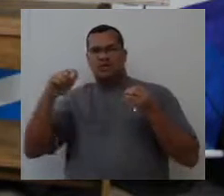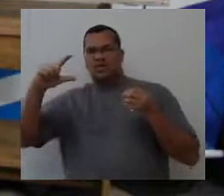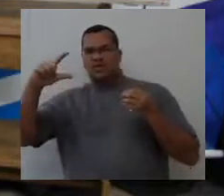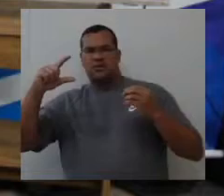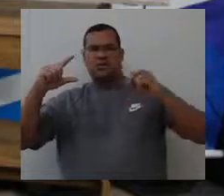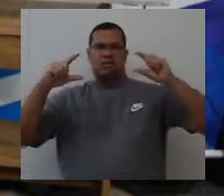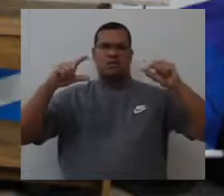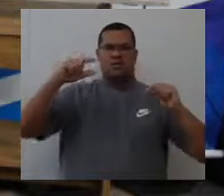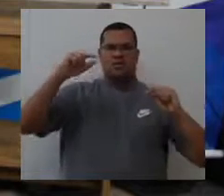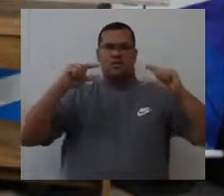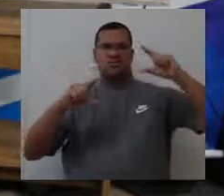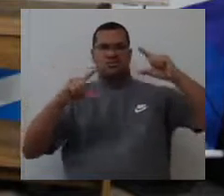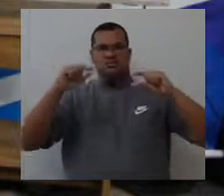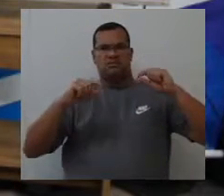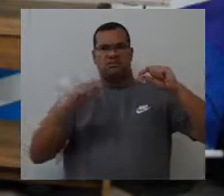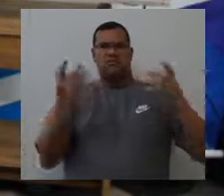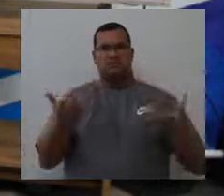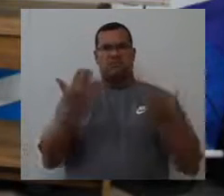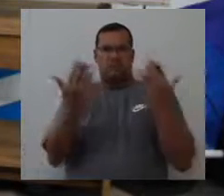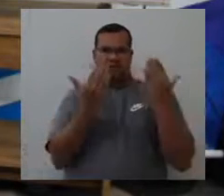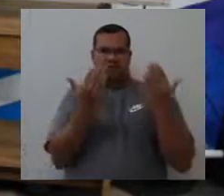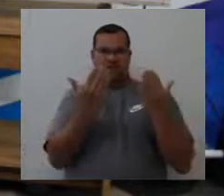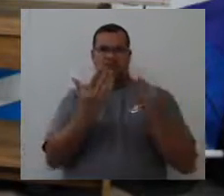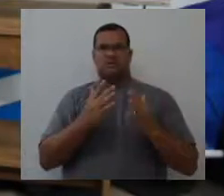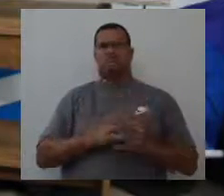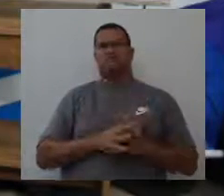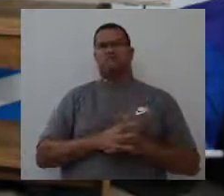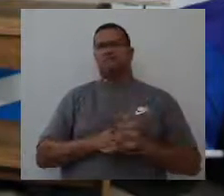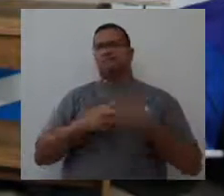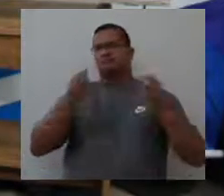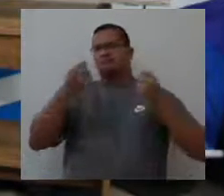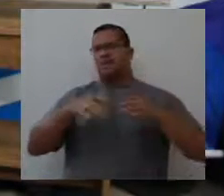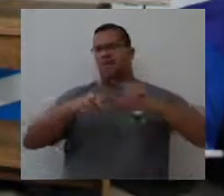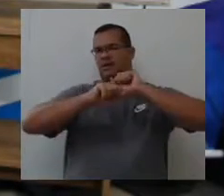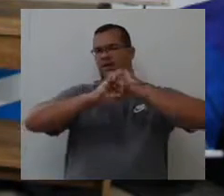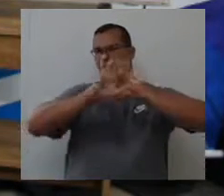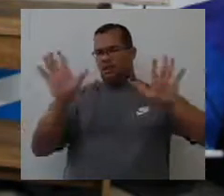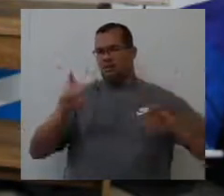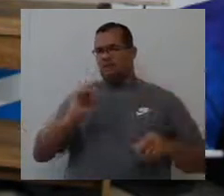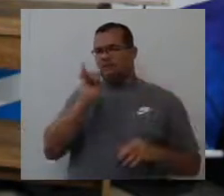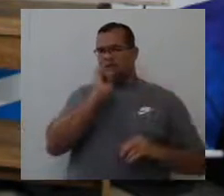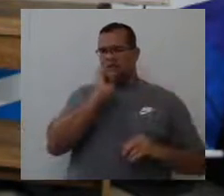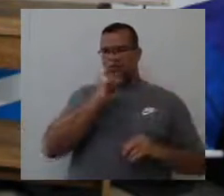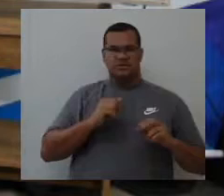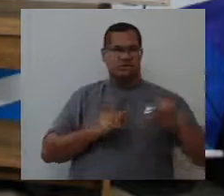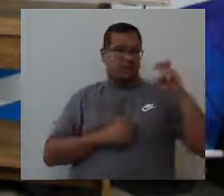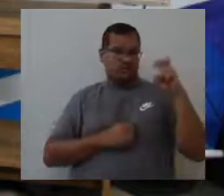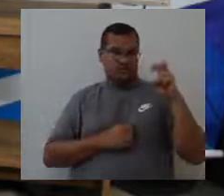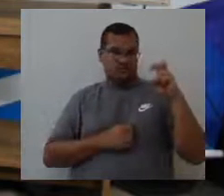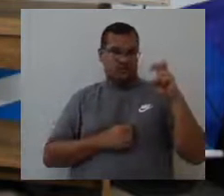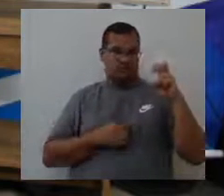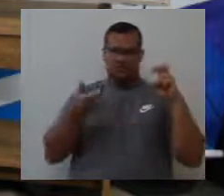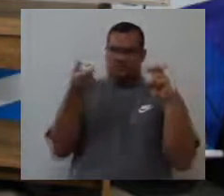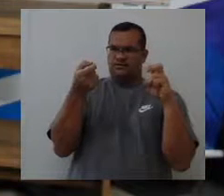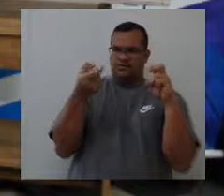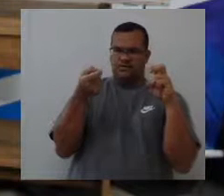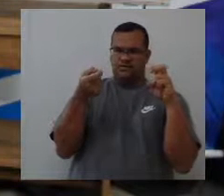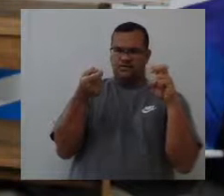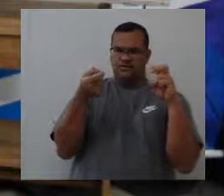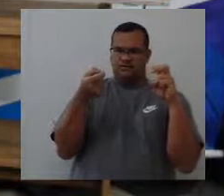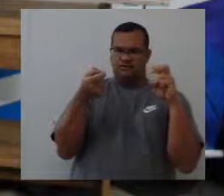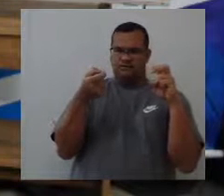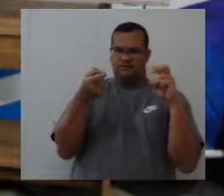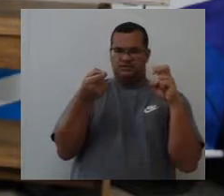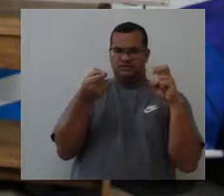ou menor que o outro. Vê só, por exemplo, deixa eu explicar direitinho isso aqui. Se eu tenho o número 5 e eu tenho o número 20, quando